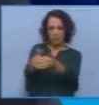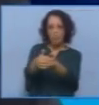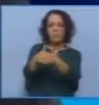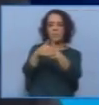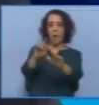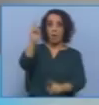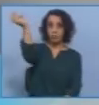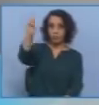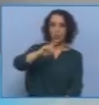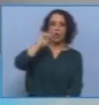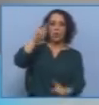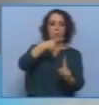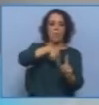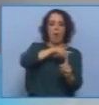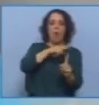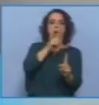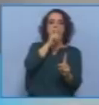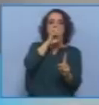capacidade de perceber quem ele era na realidade.